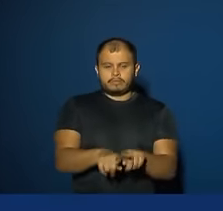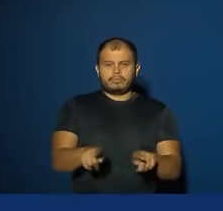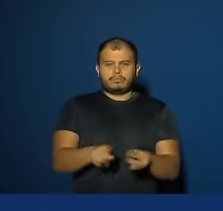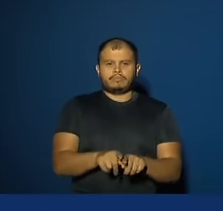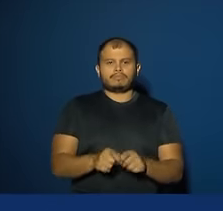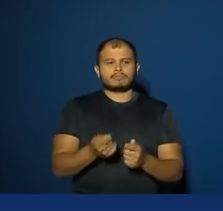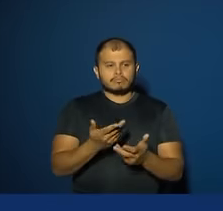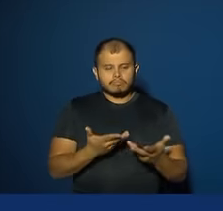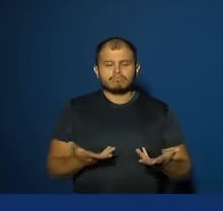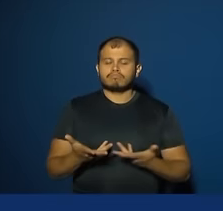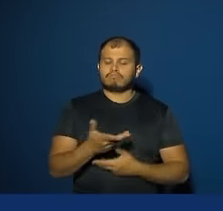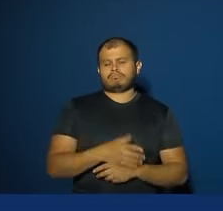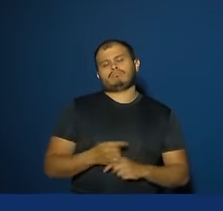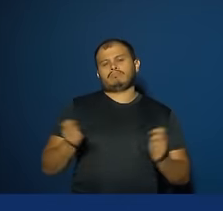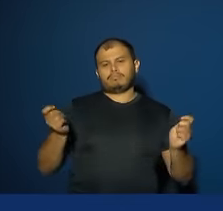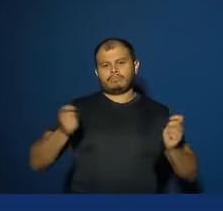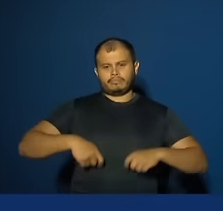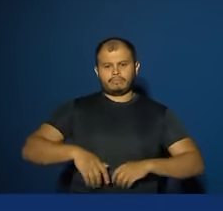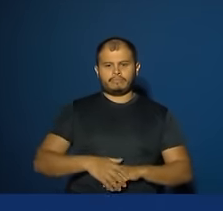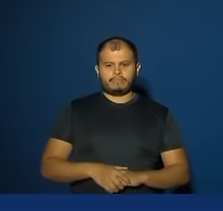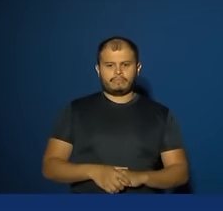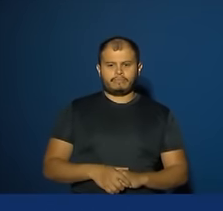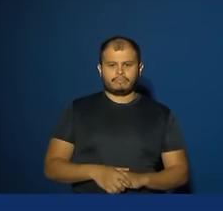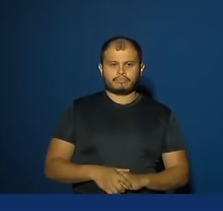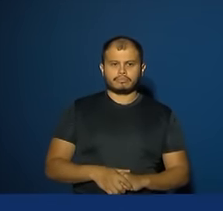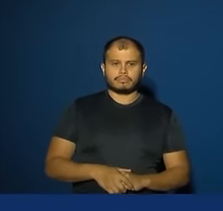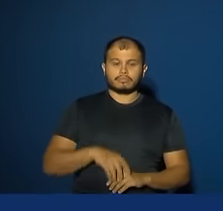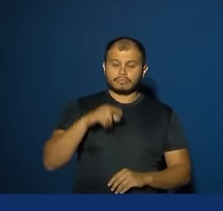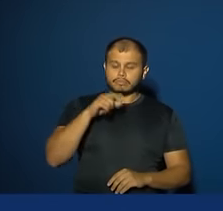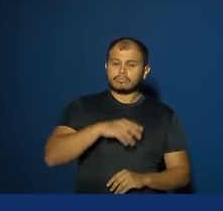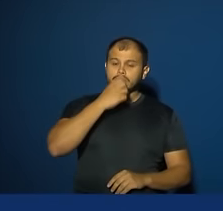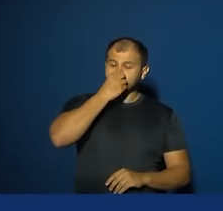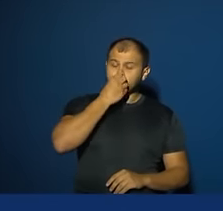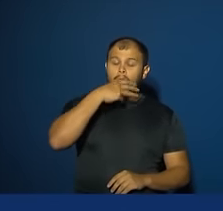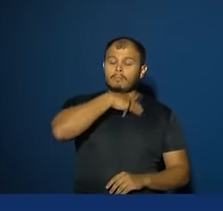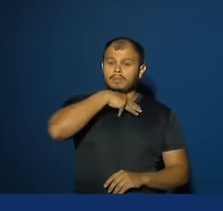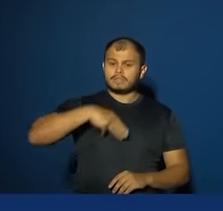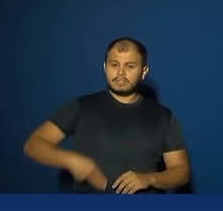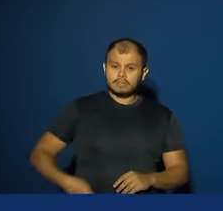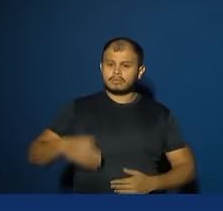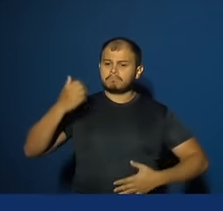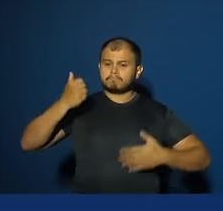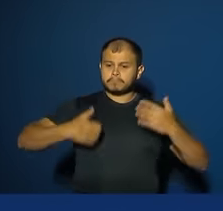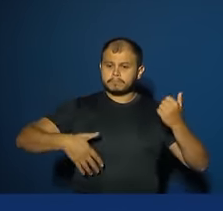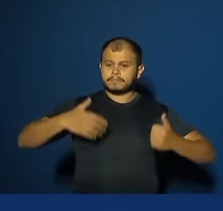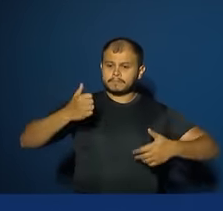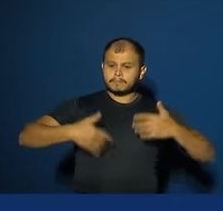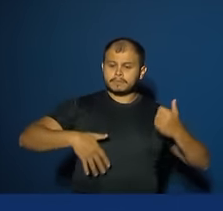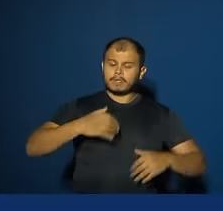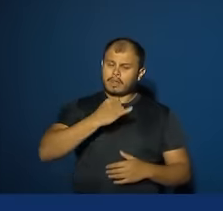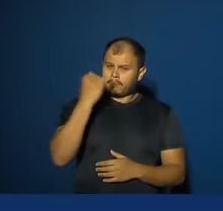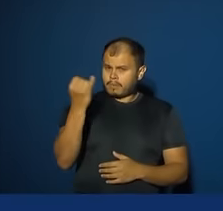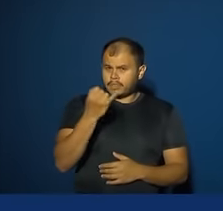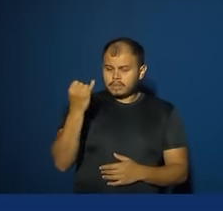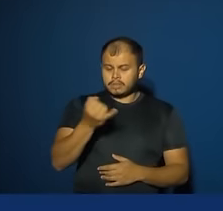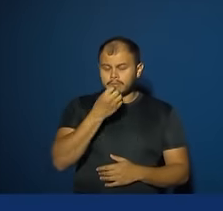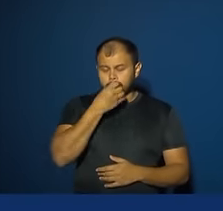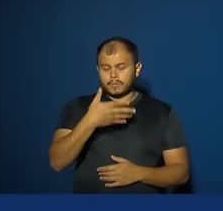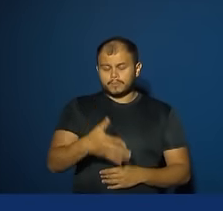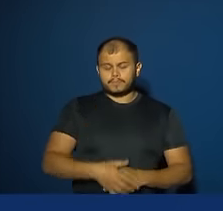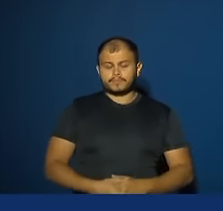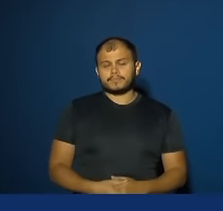eh e e eu acho muito bem-vindo o ministro fazer essa essa declaração e a